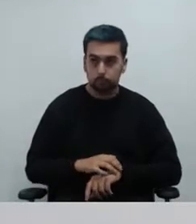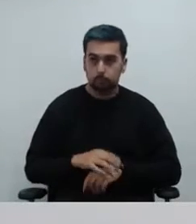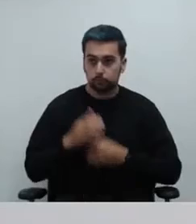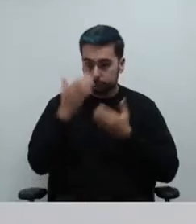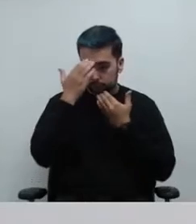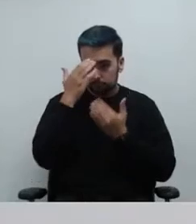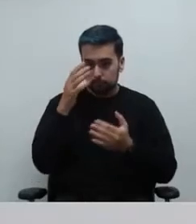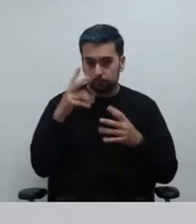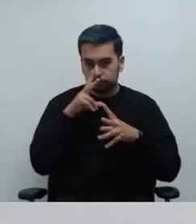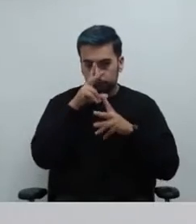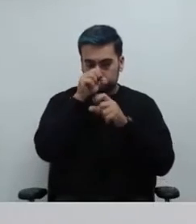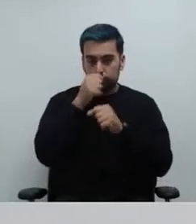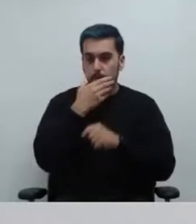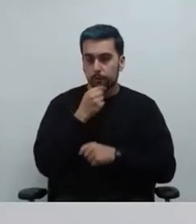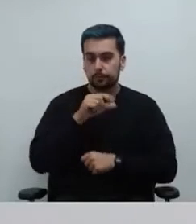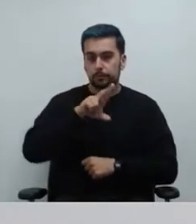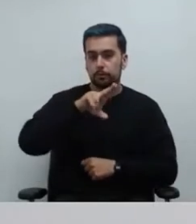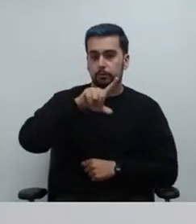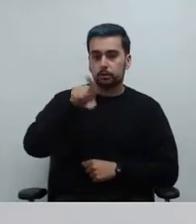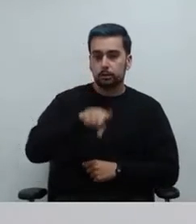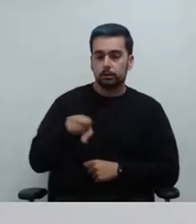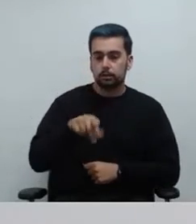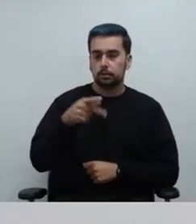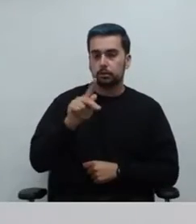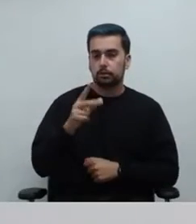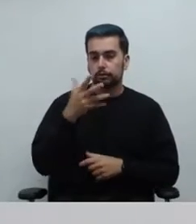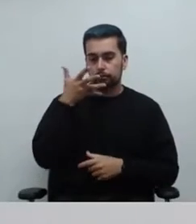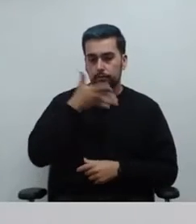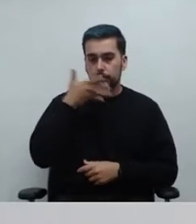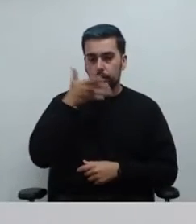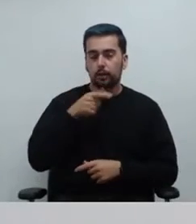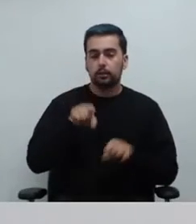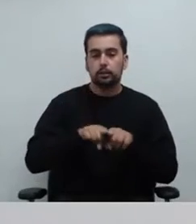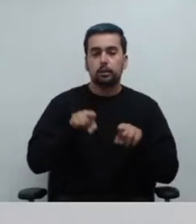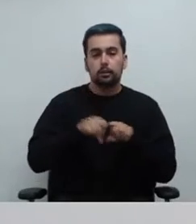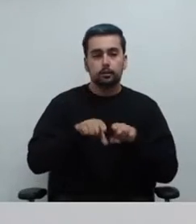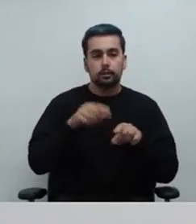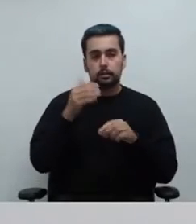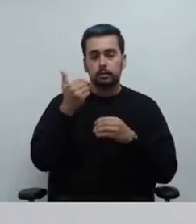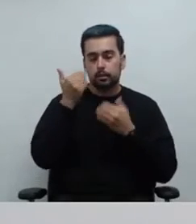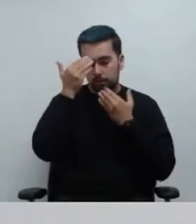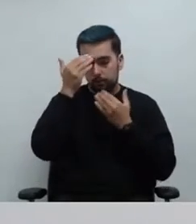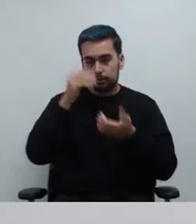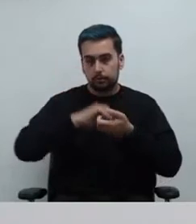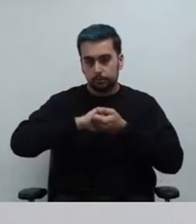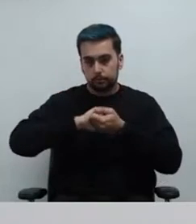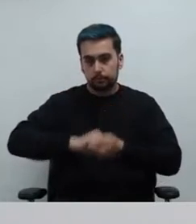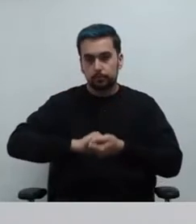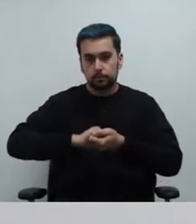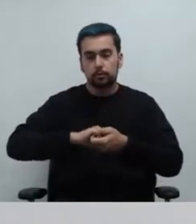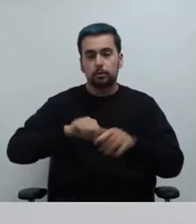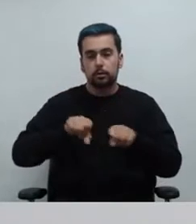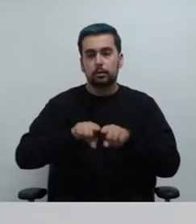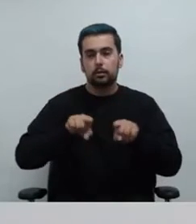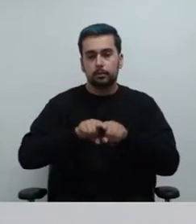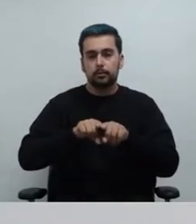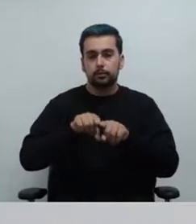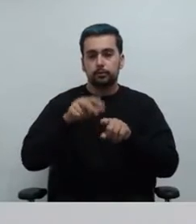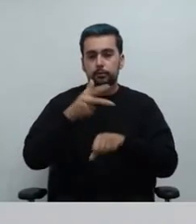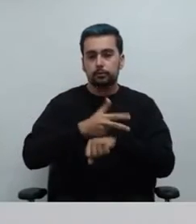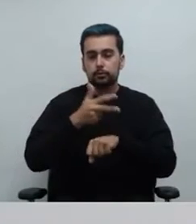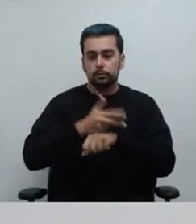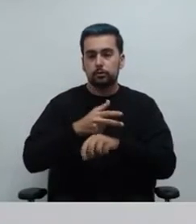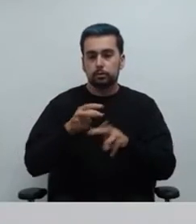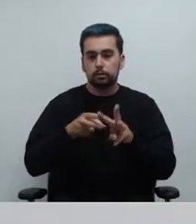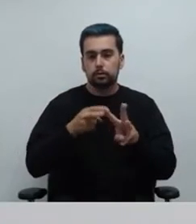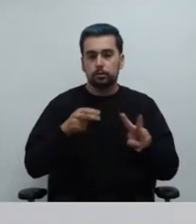Agradecer enormemente o Luiz Fernando pela sua fala e já cumprimentar aqui, agradecer também o encaminhamento do vídeo pela liderança indígena